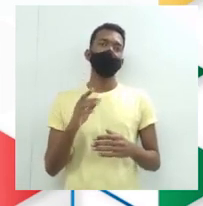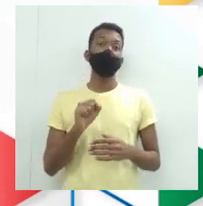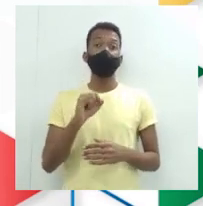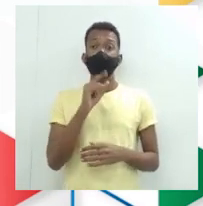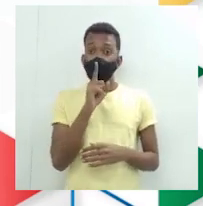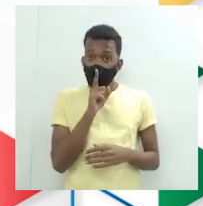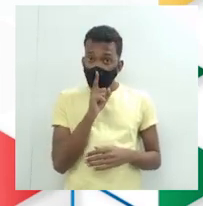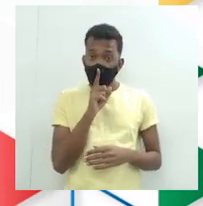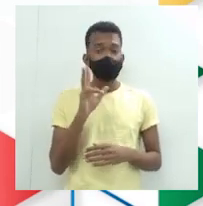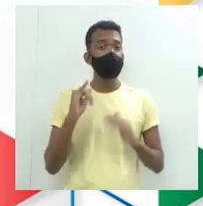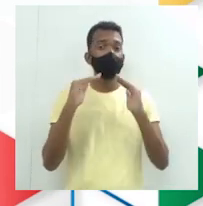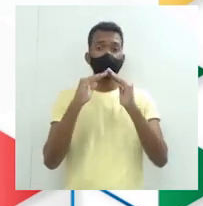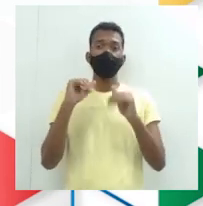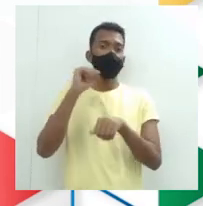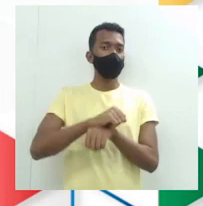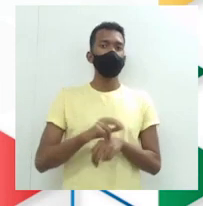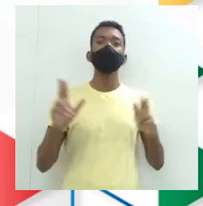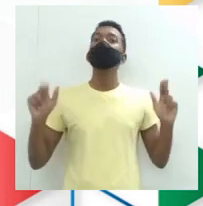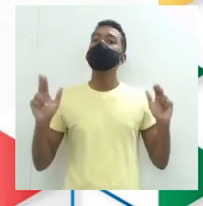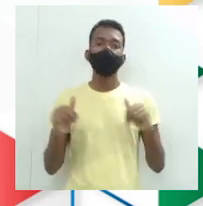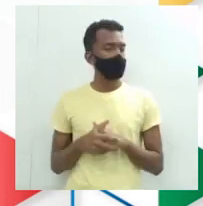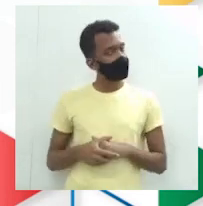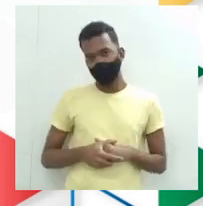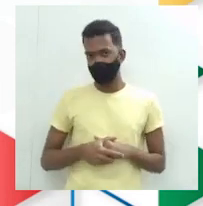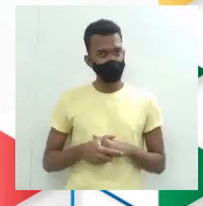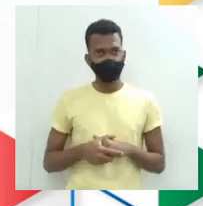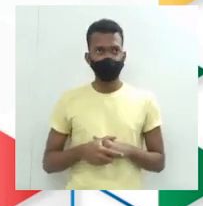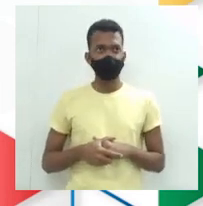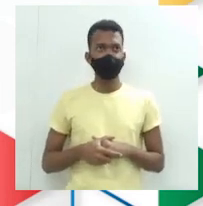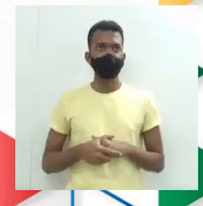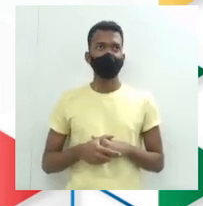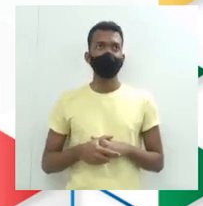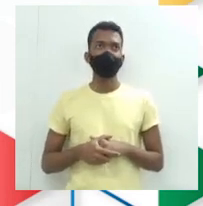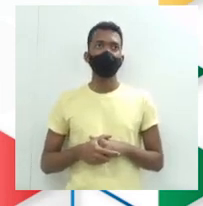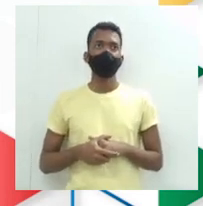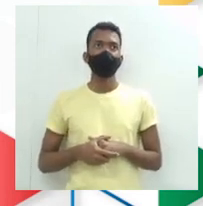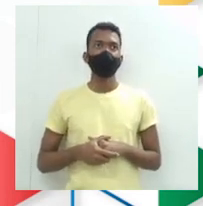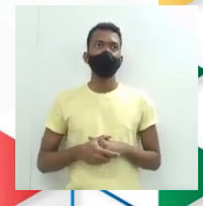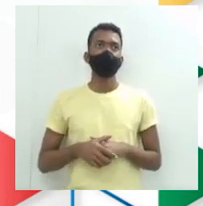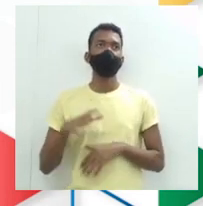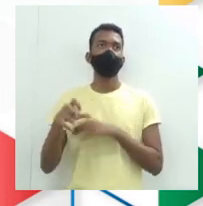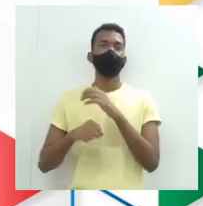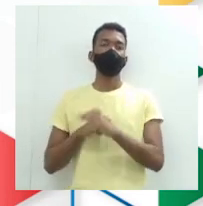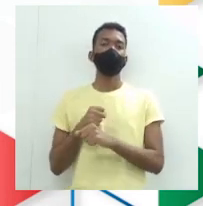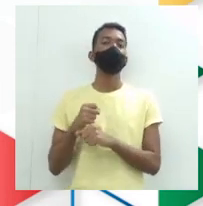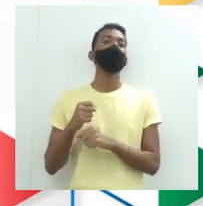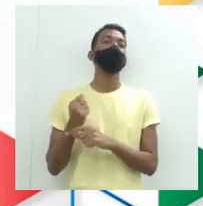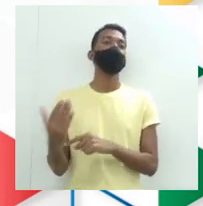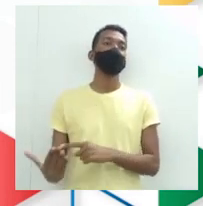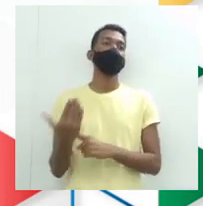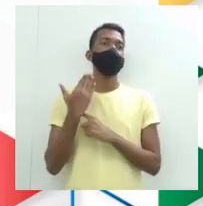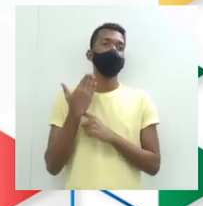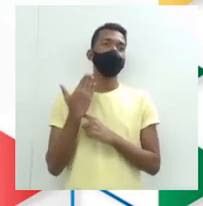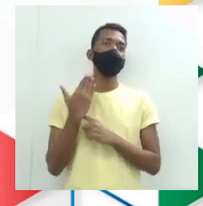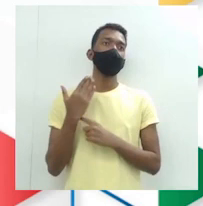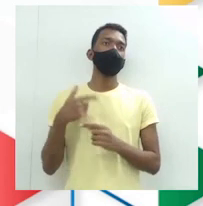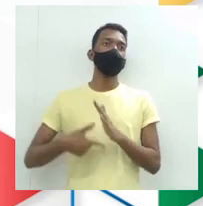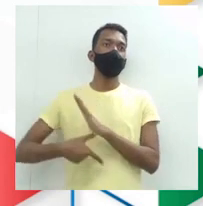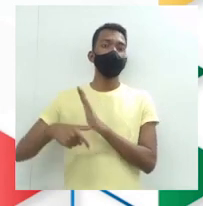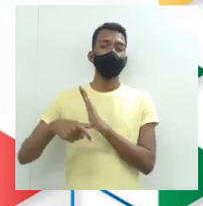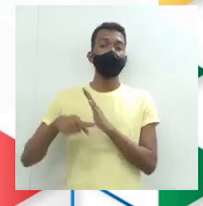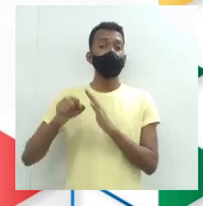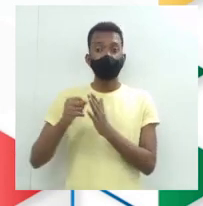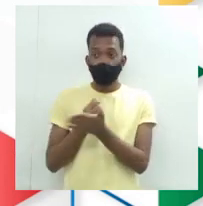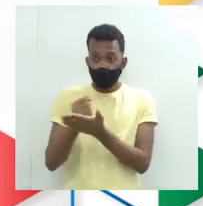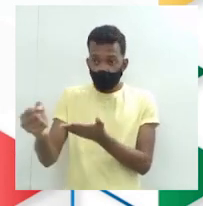O silêncio ele nunca para a violência doméstica. Seek help, procure ajuda before it's too